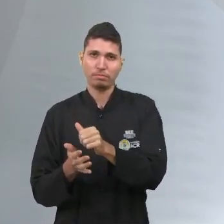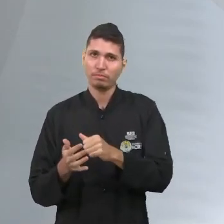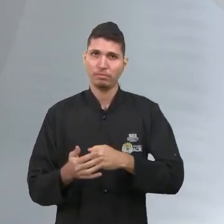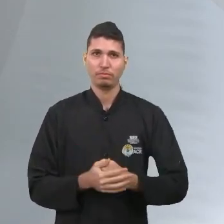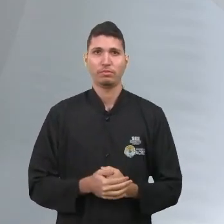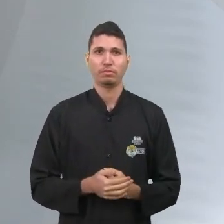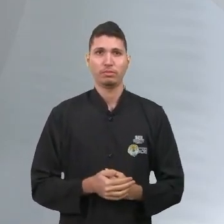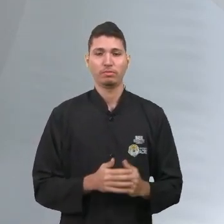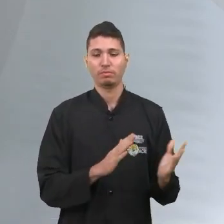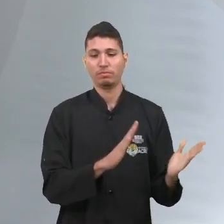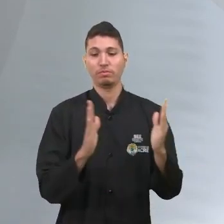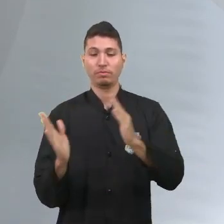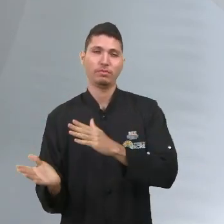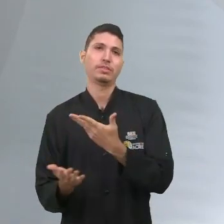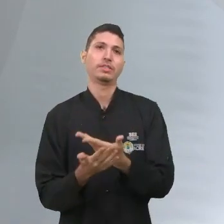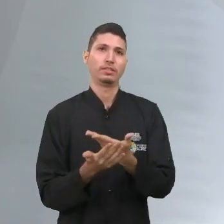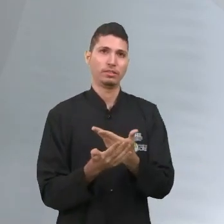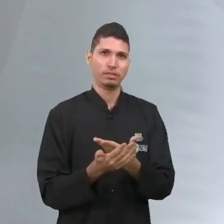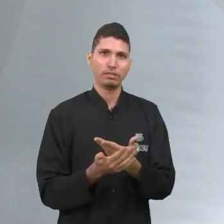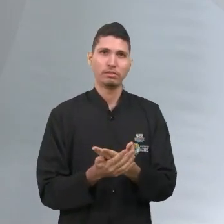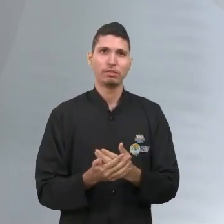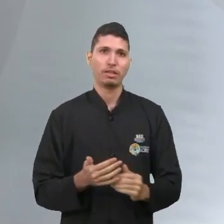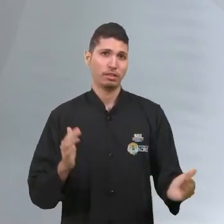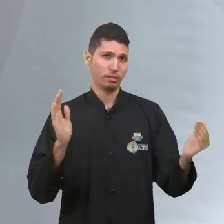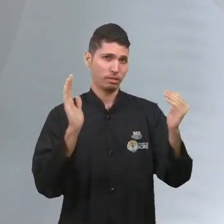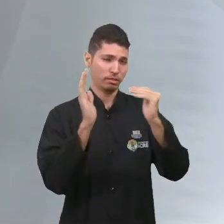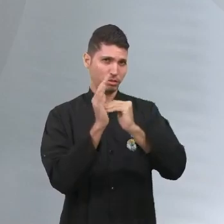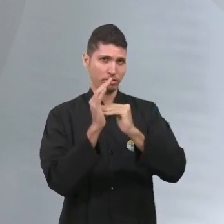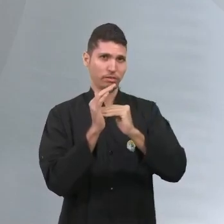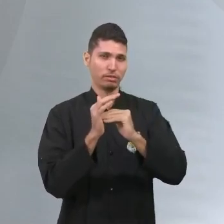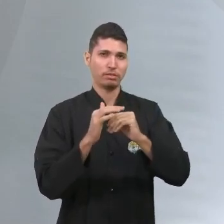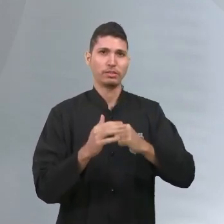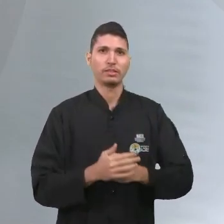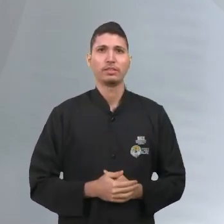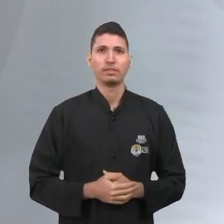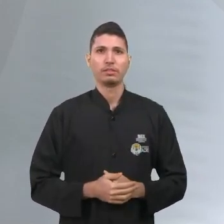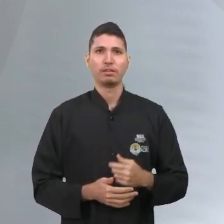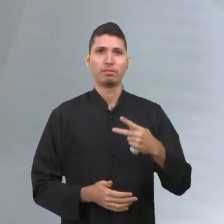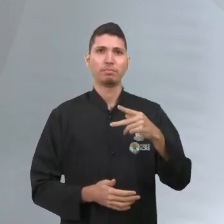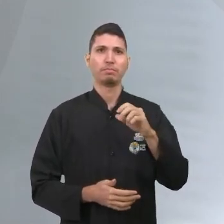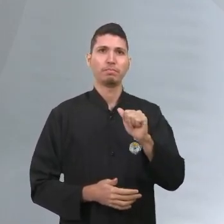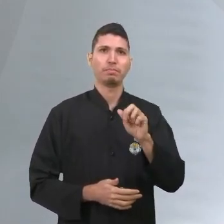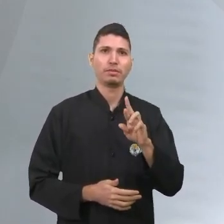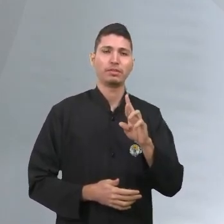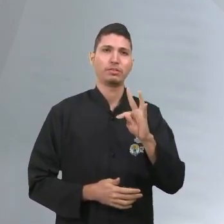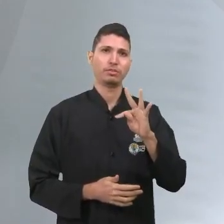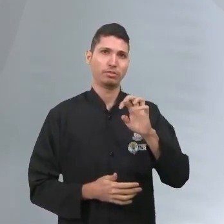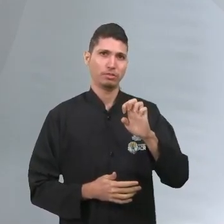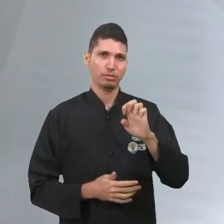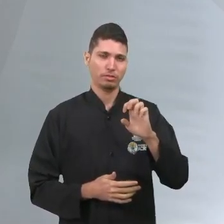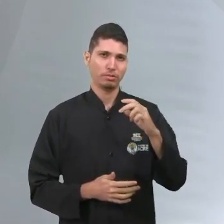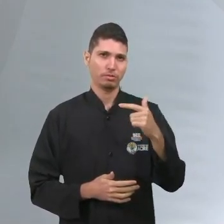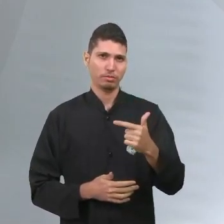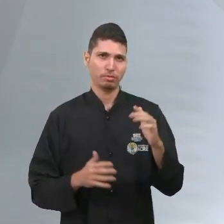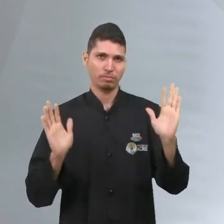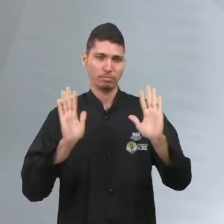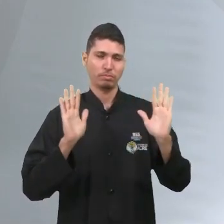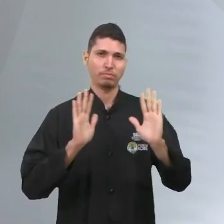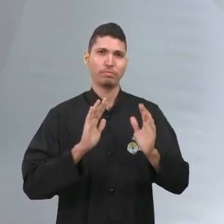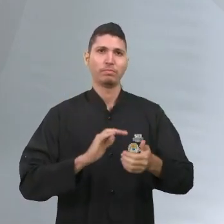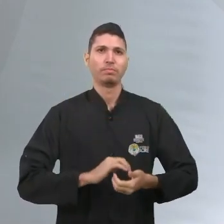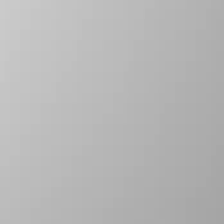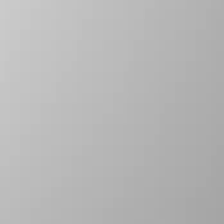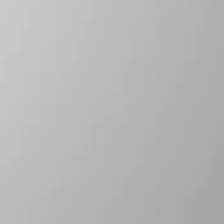isso nas próximas aulas. Então é isso, até nossa videoaula aí, nossa segunda parte dessa aula de número 1. Tchau, tchau, galera!